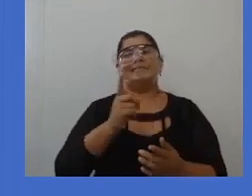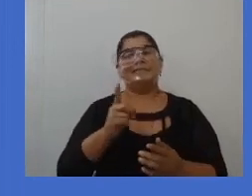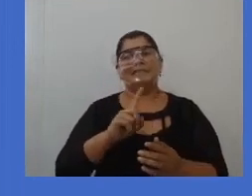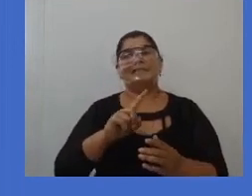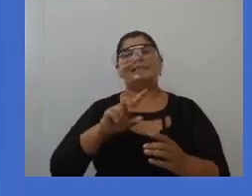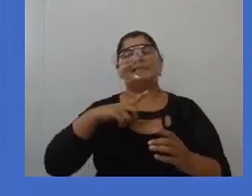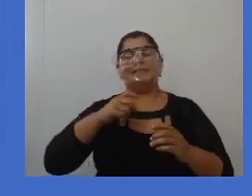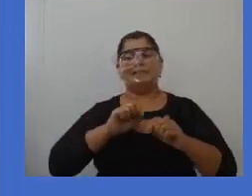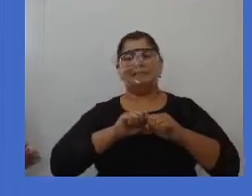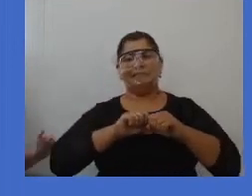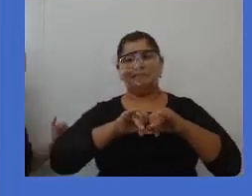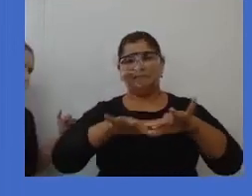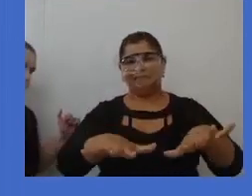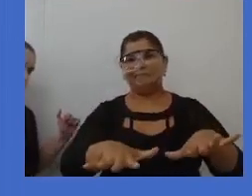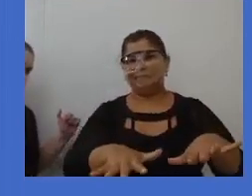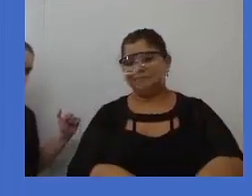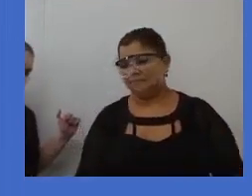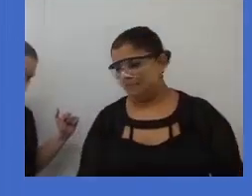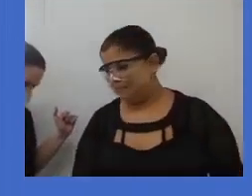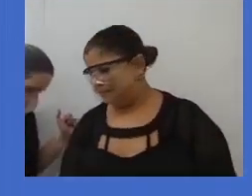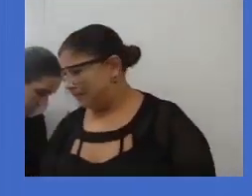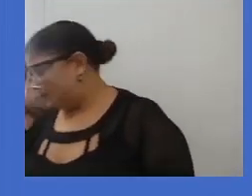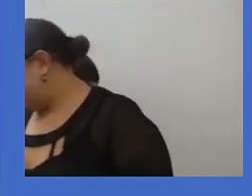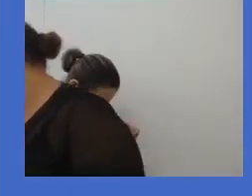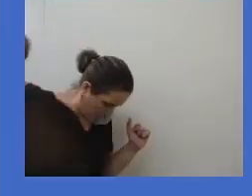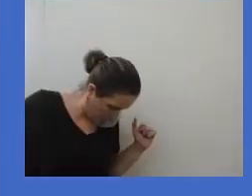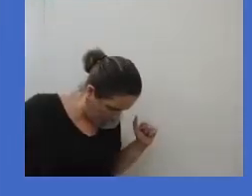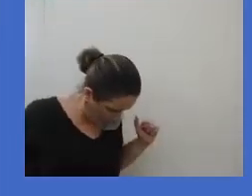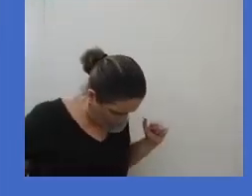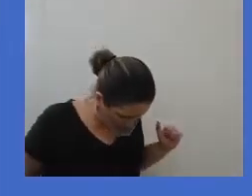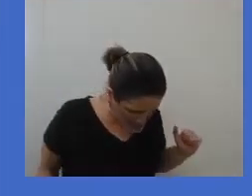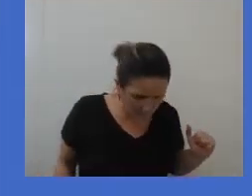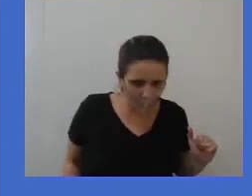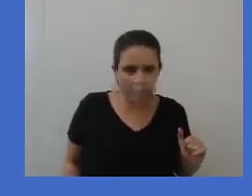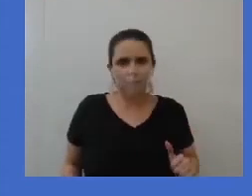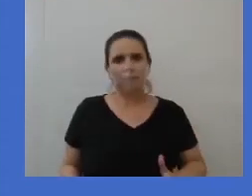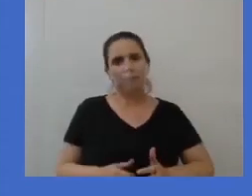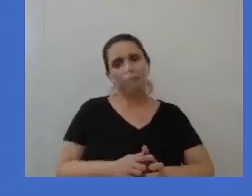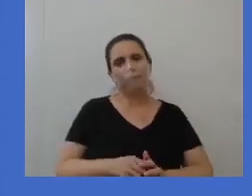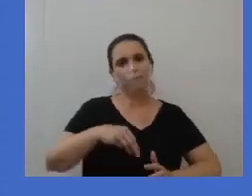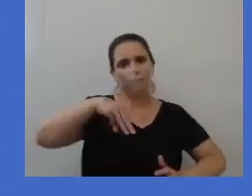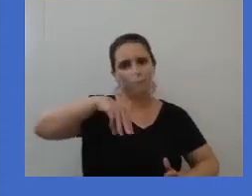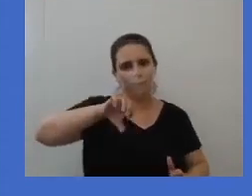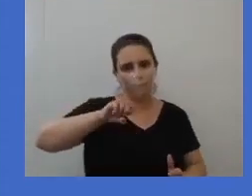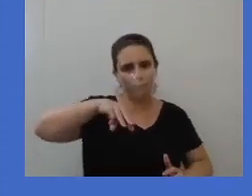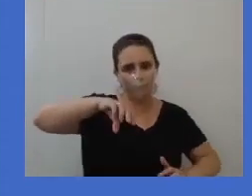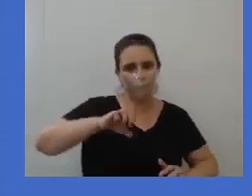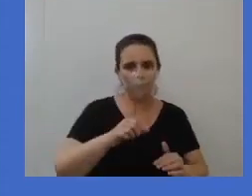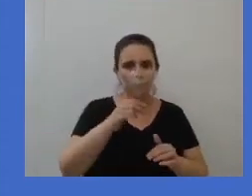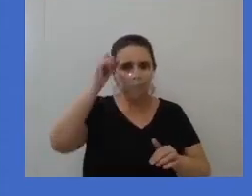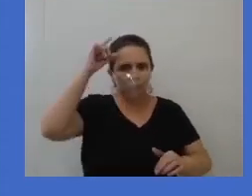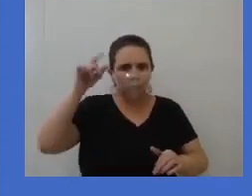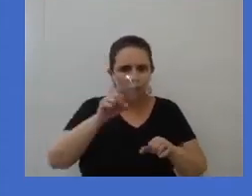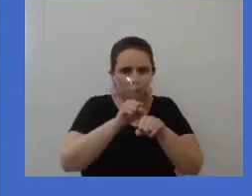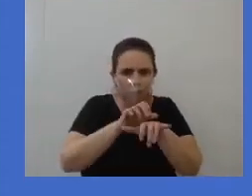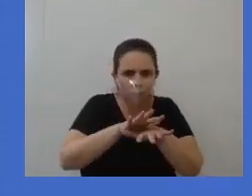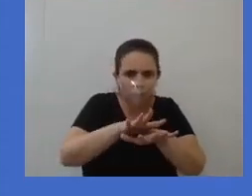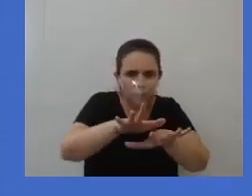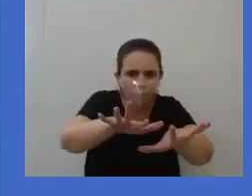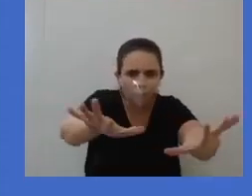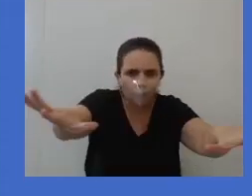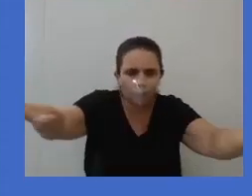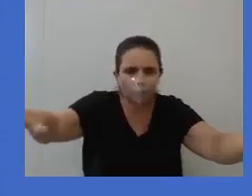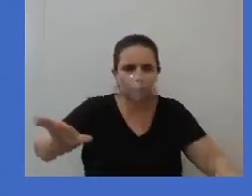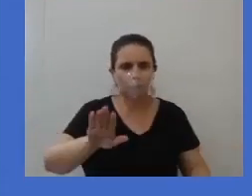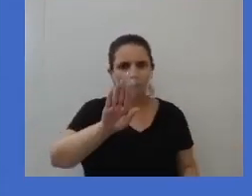que viraliza. O meme é uma ideia que ele atinge bastantes pessoas. Veja que eu